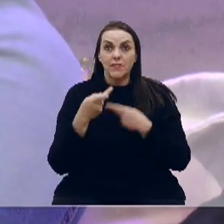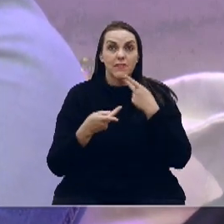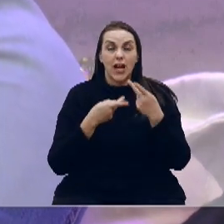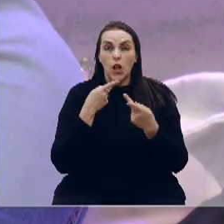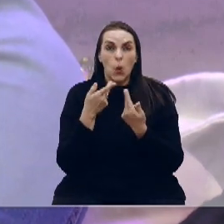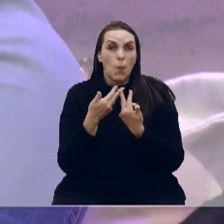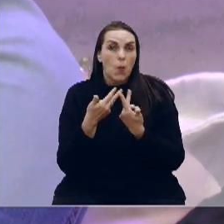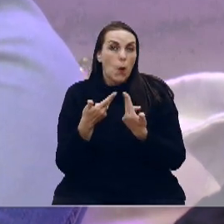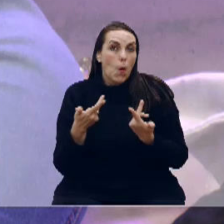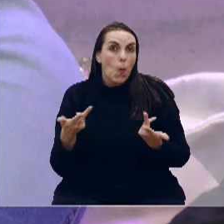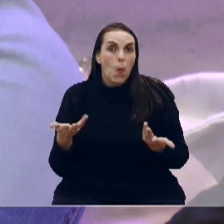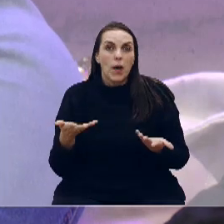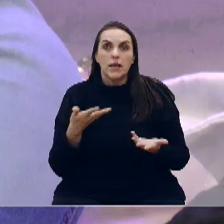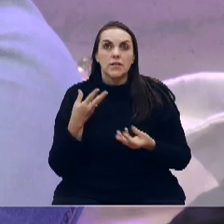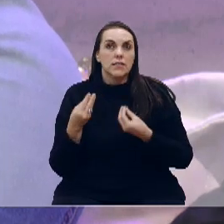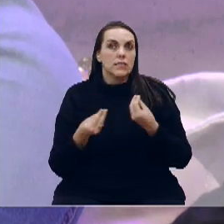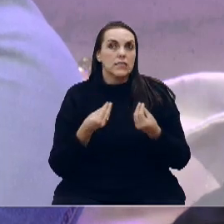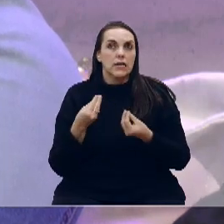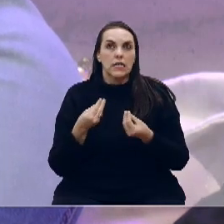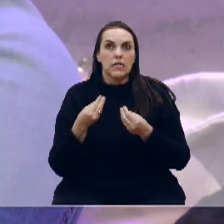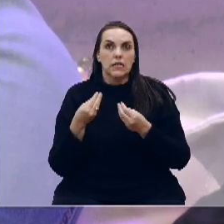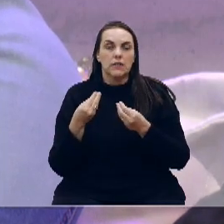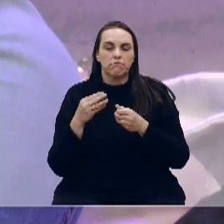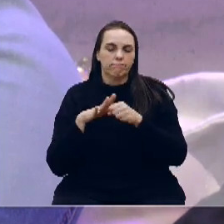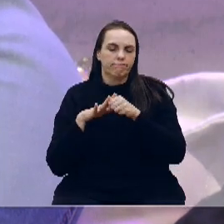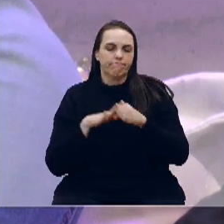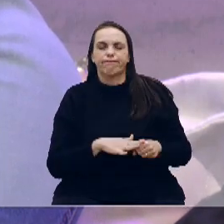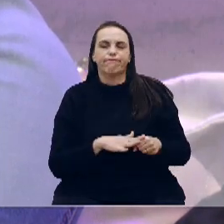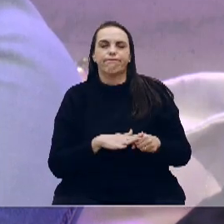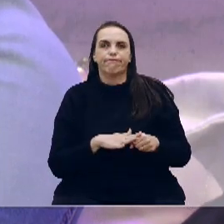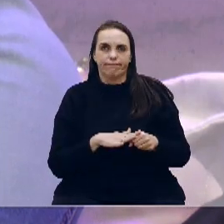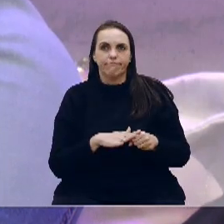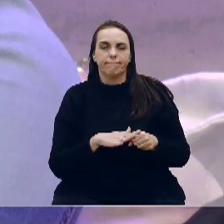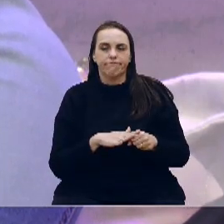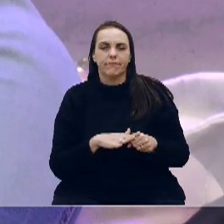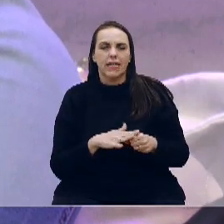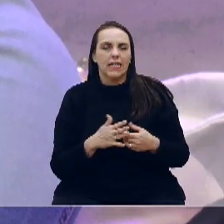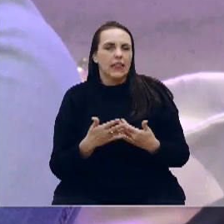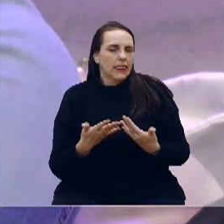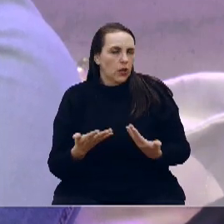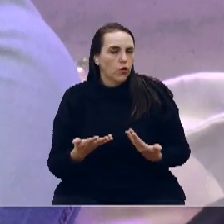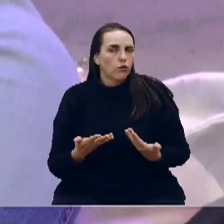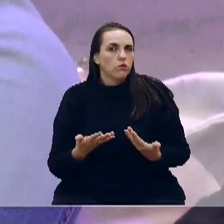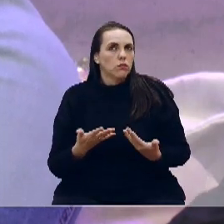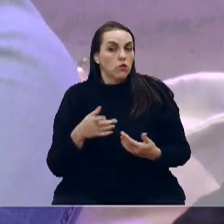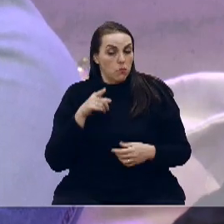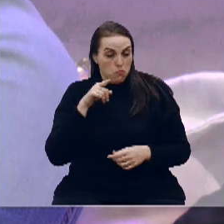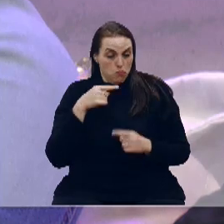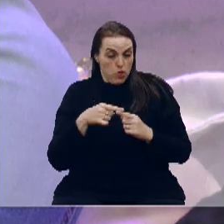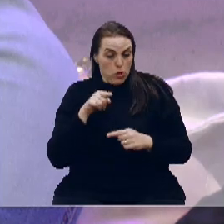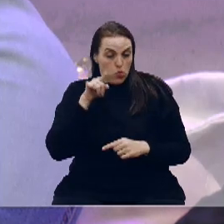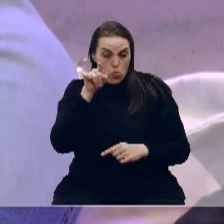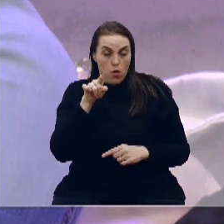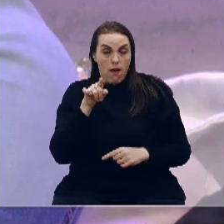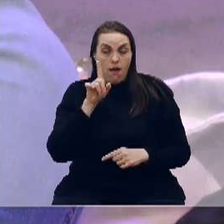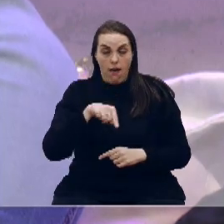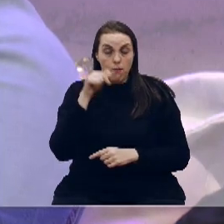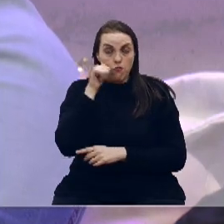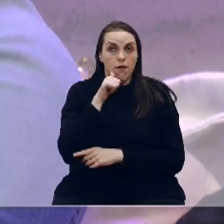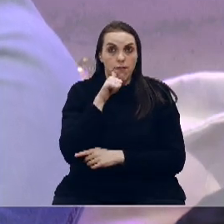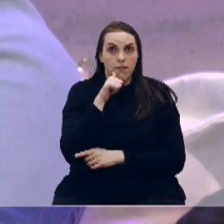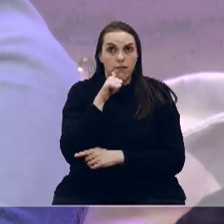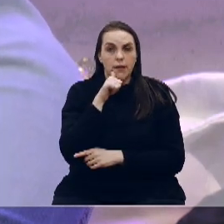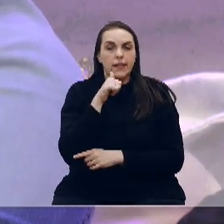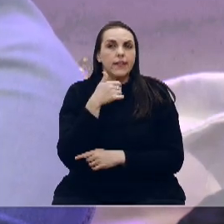alto, eles te humilham ali às vezes, né? Aí por tu ser mulher, porque se for, até